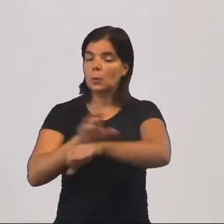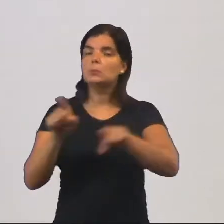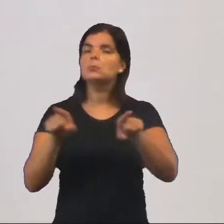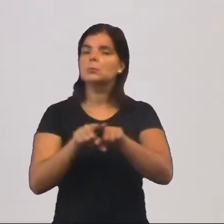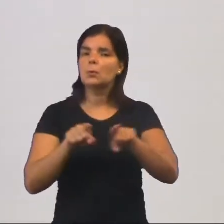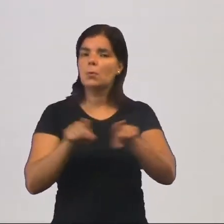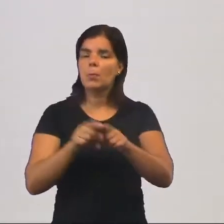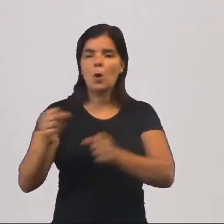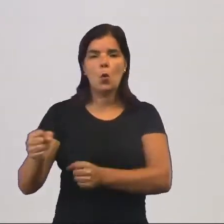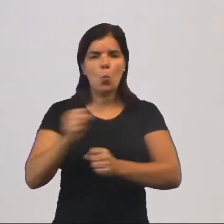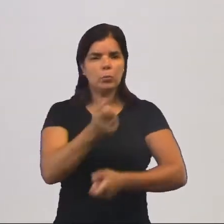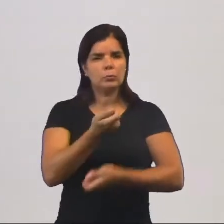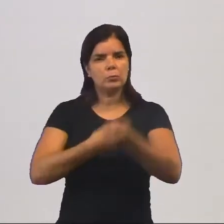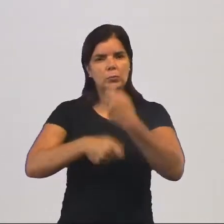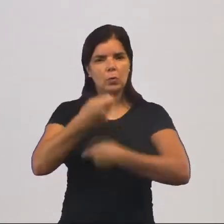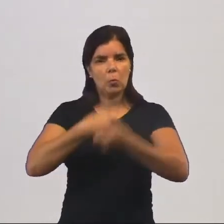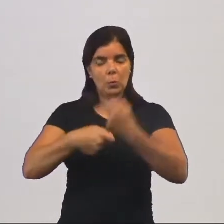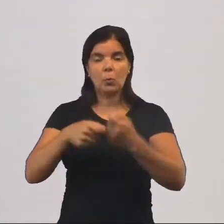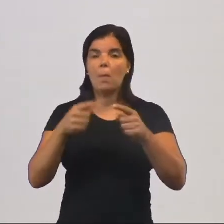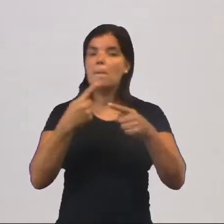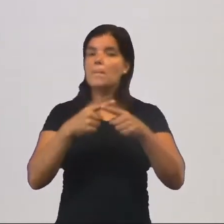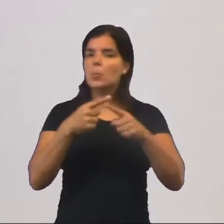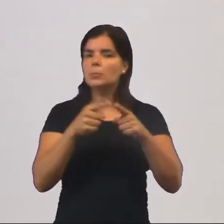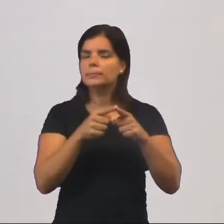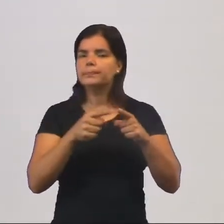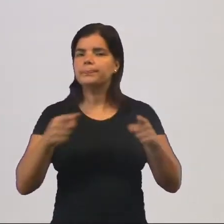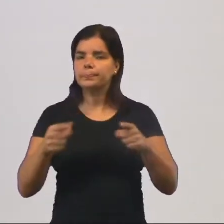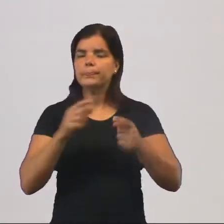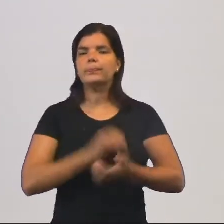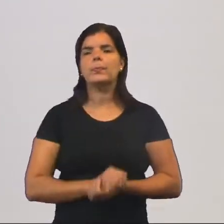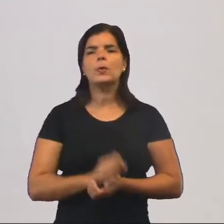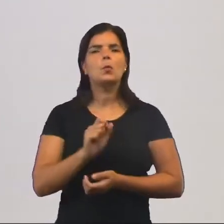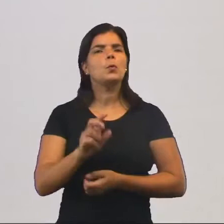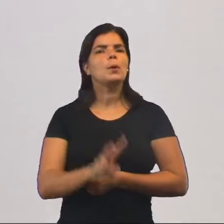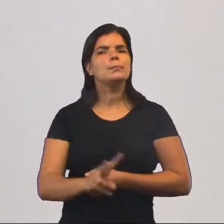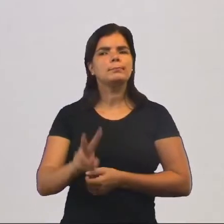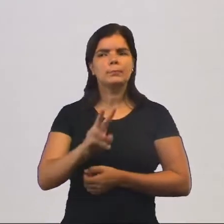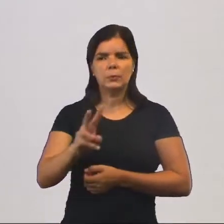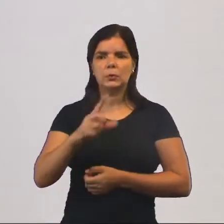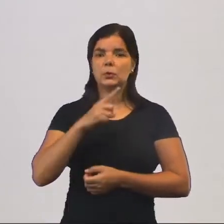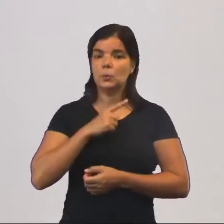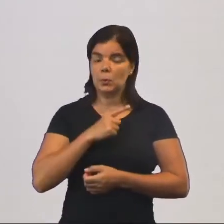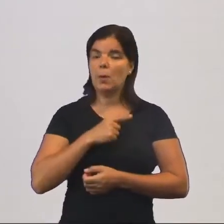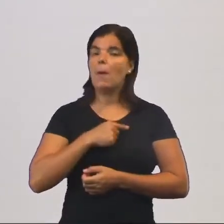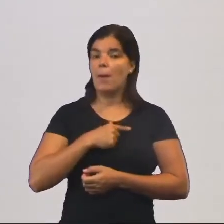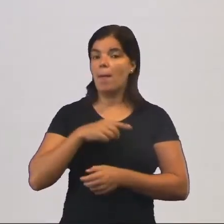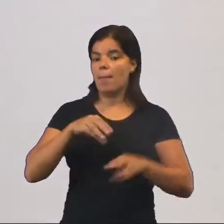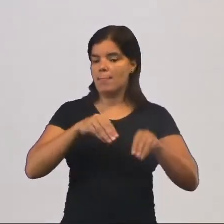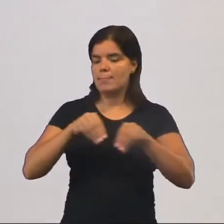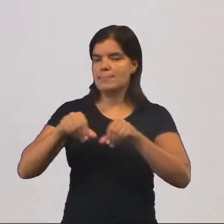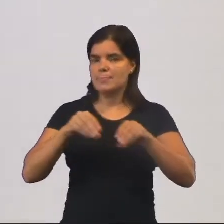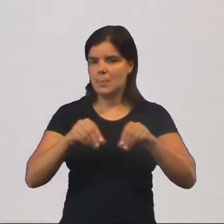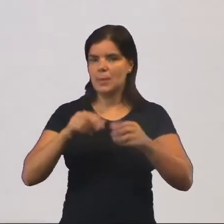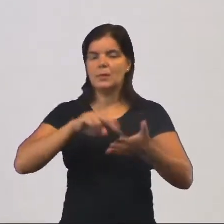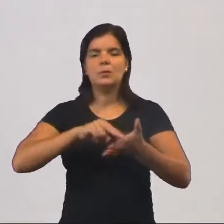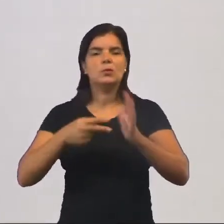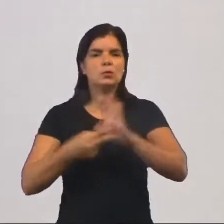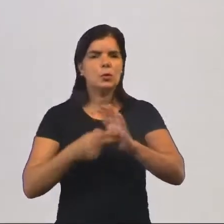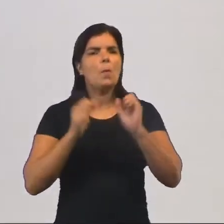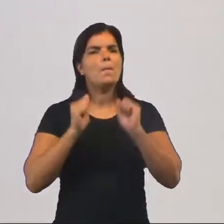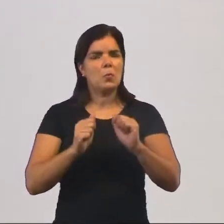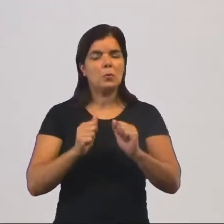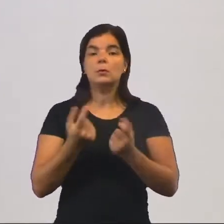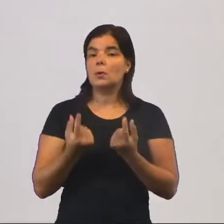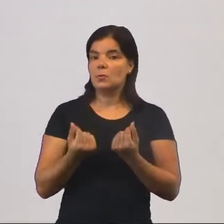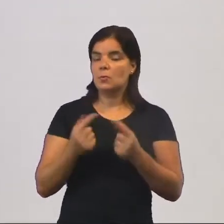e também um poder econômico, porque nesse período o que era valorizado, o que tinha prestígio, era terras. Ou seja, você poderia